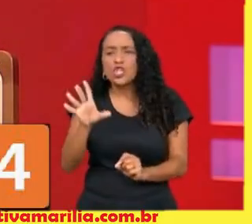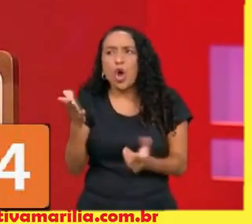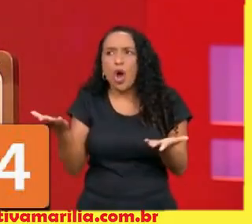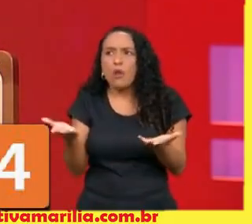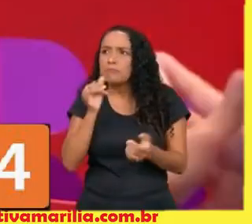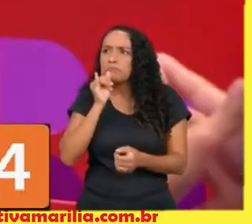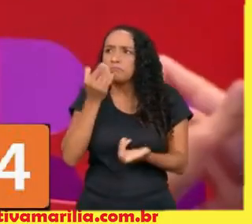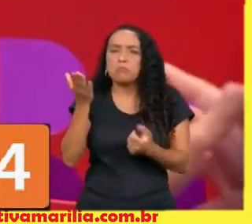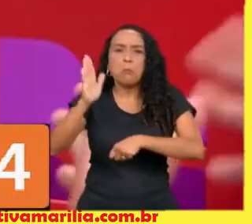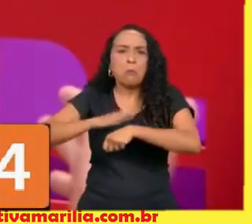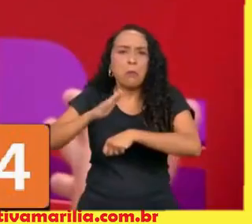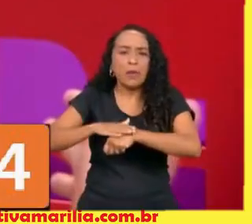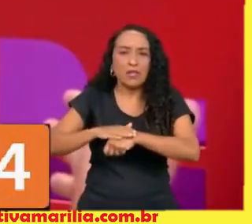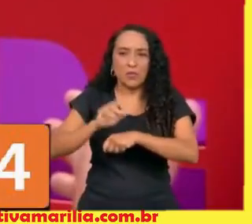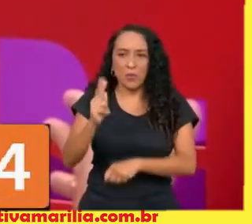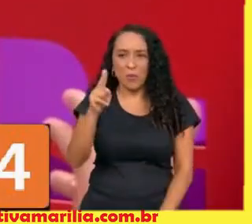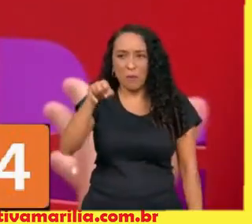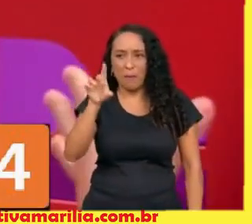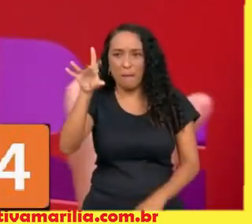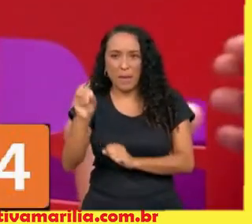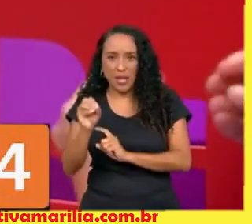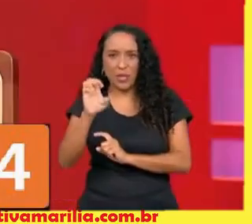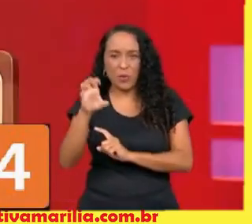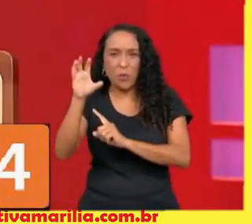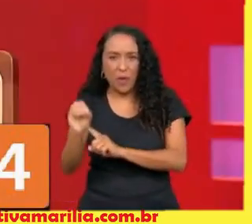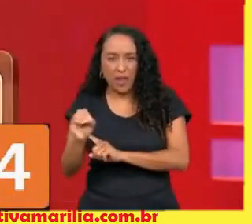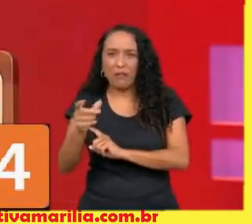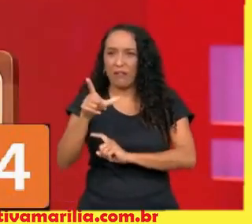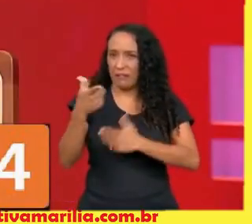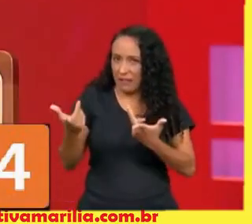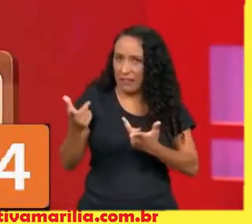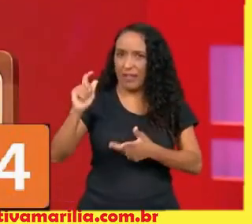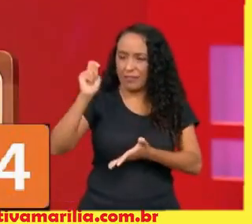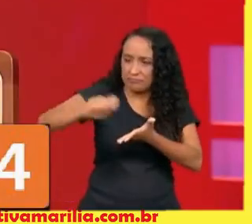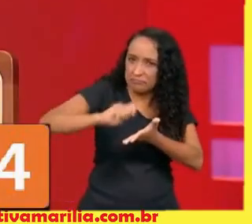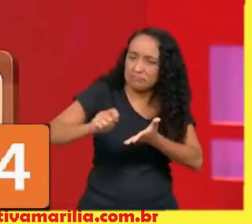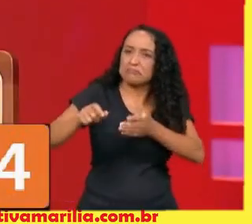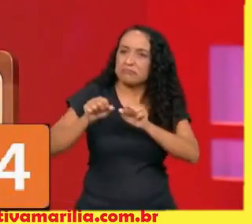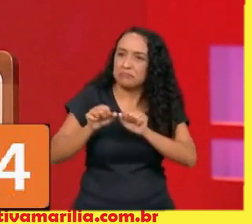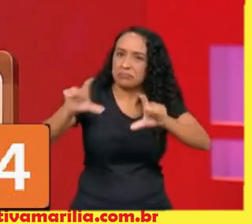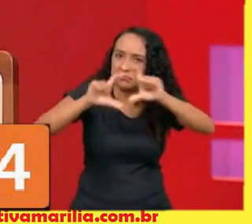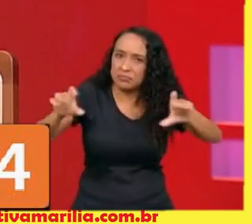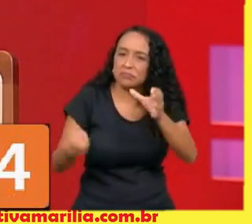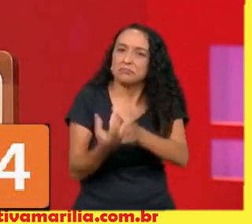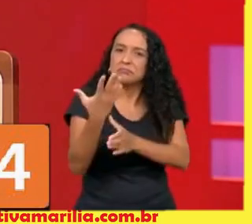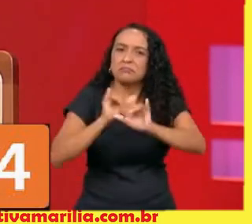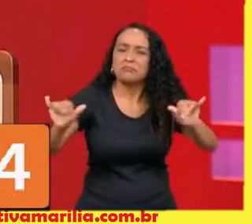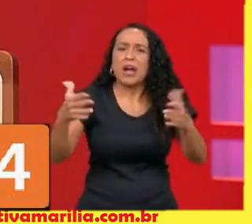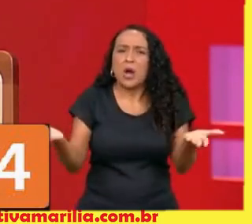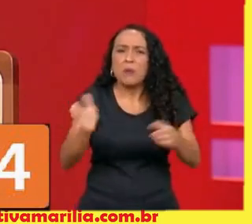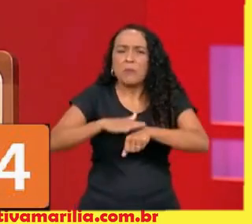como dizia o Humberto Eco, que a internet daria voz para milhões de idiotas, né? Fez essa frase que ficou célebre. É um momento que a gente está vendo